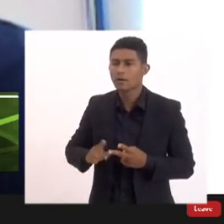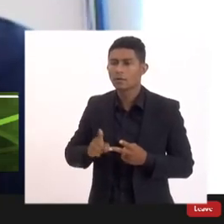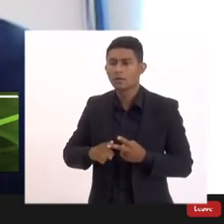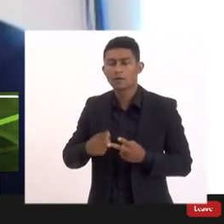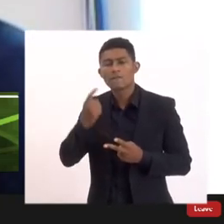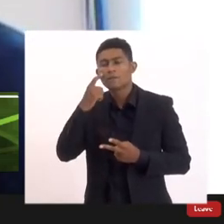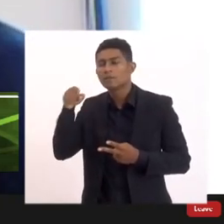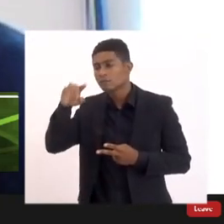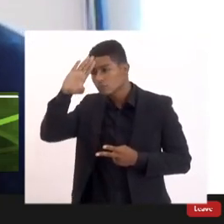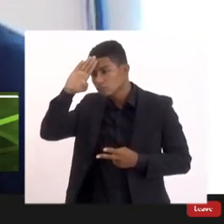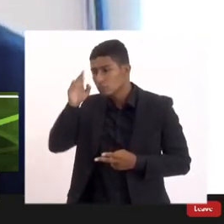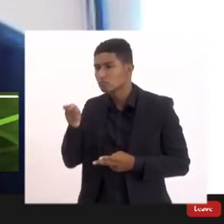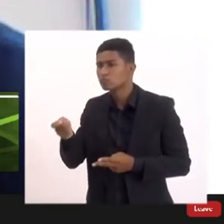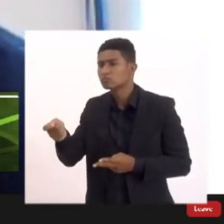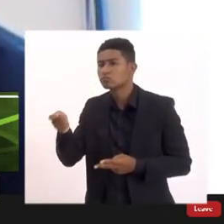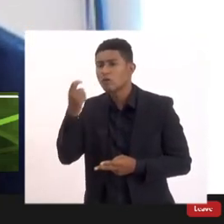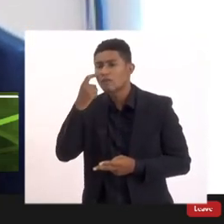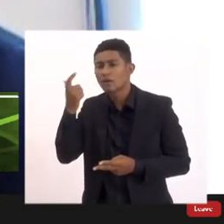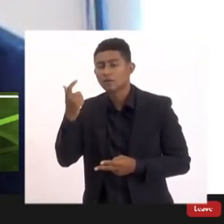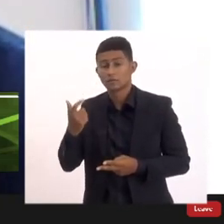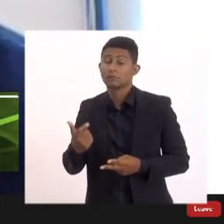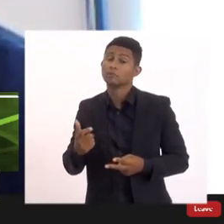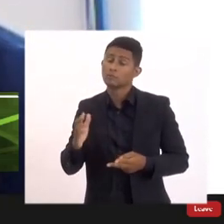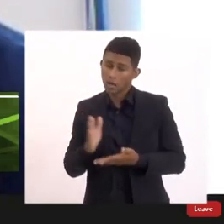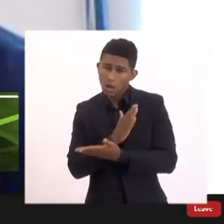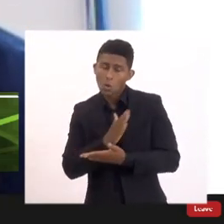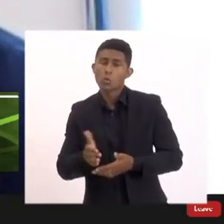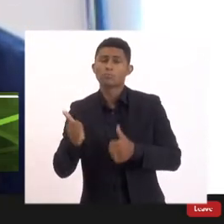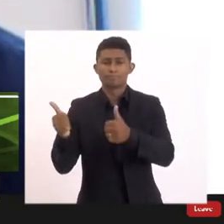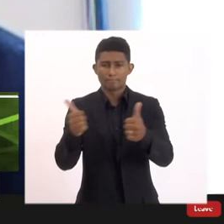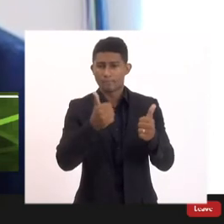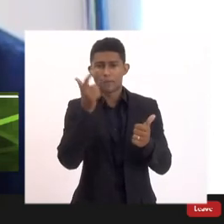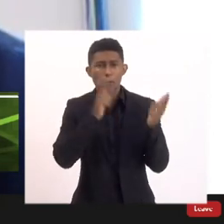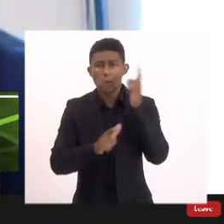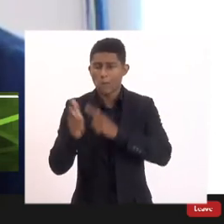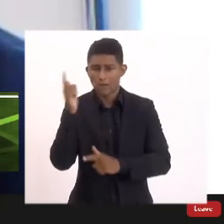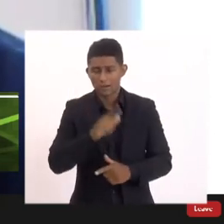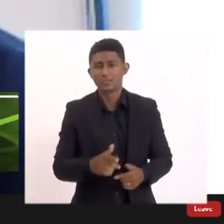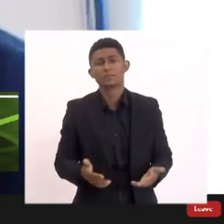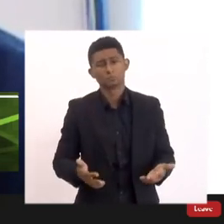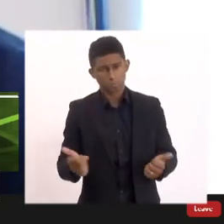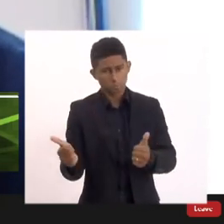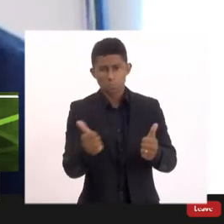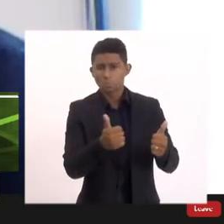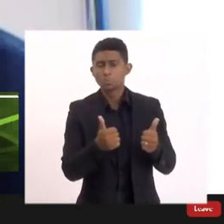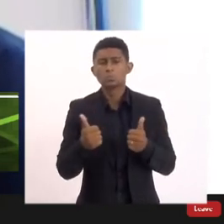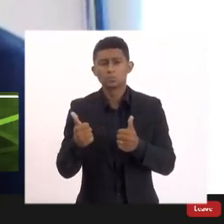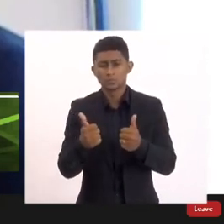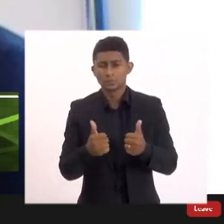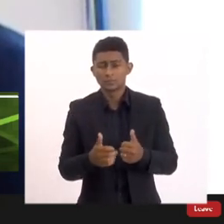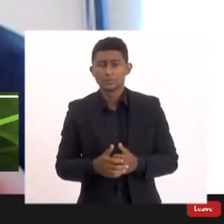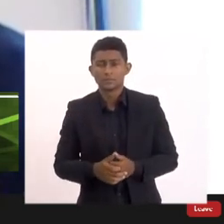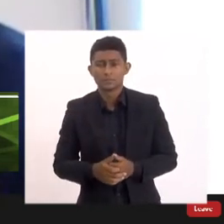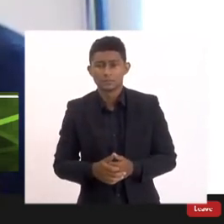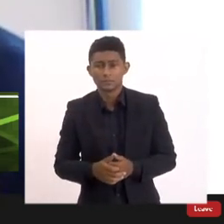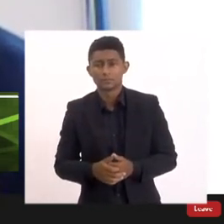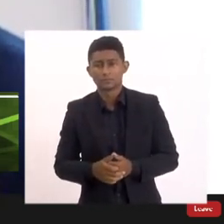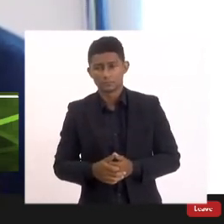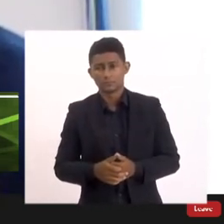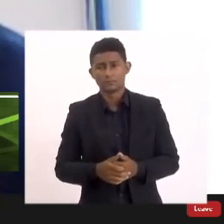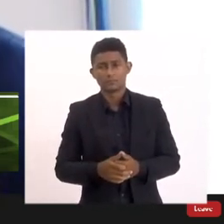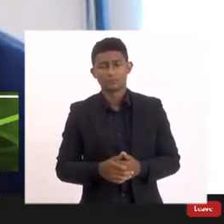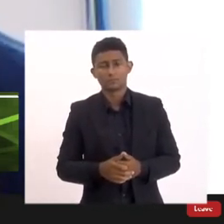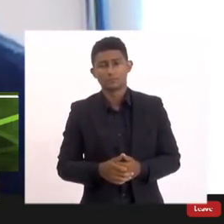foi insuficiente, mas em outros casos foi suficiente para cobrir todas os turnos de entrada,